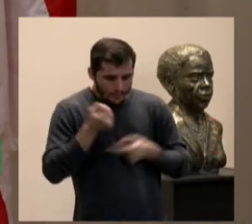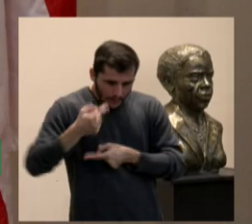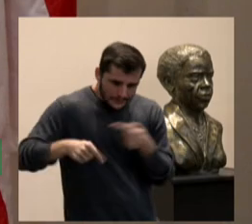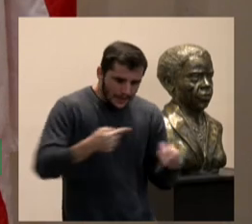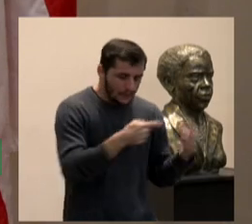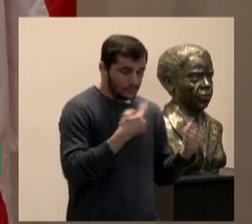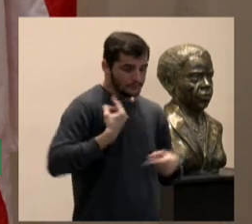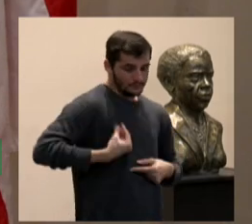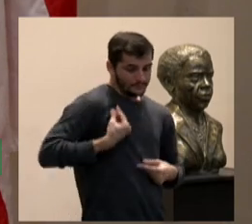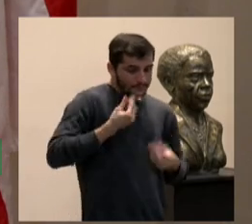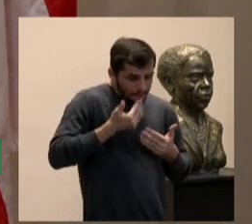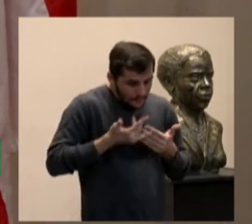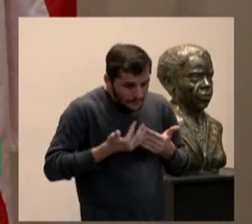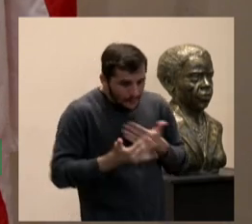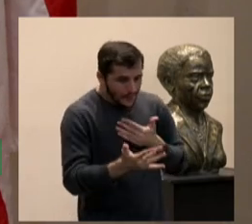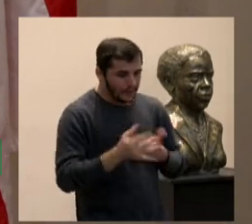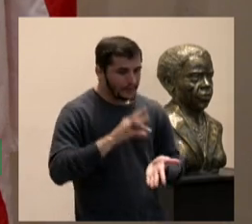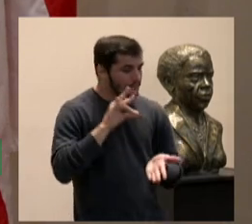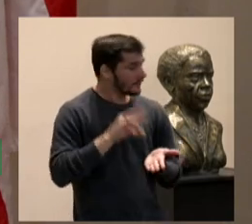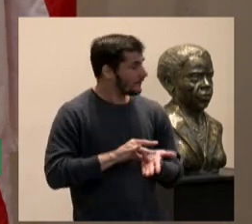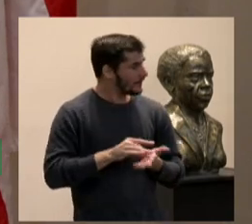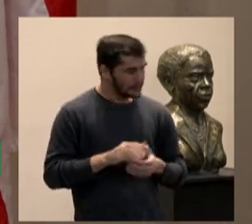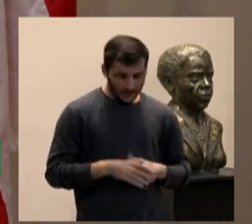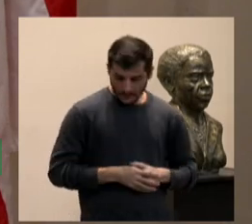ser, de fato,